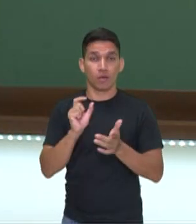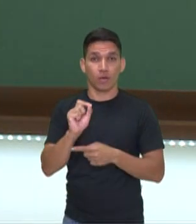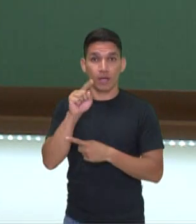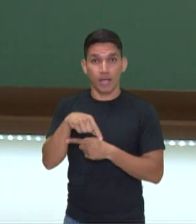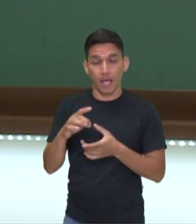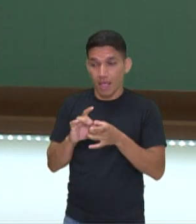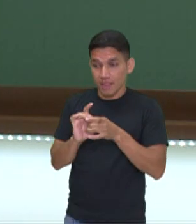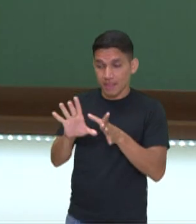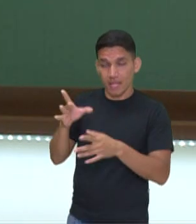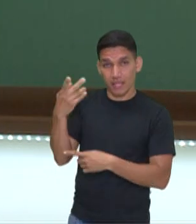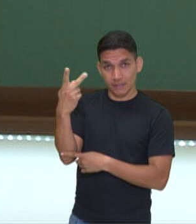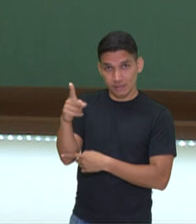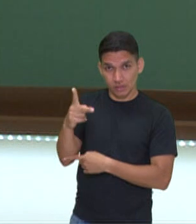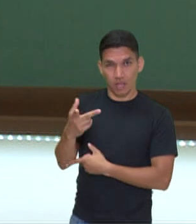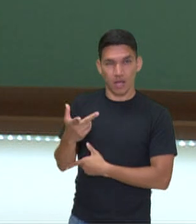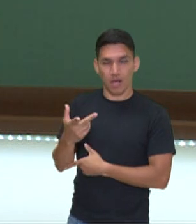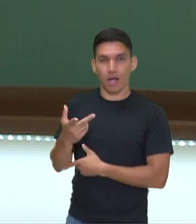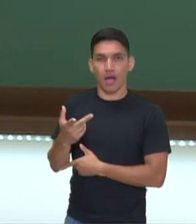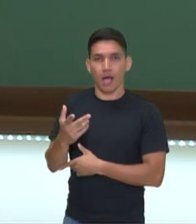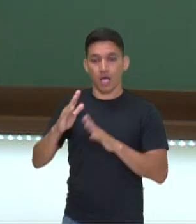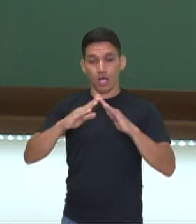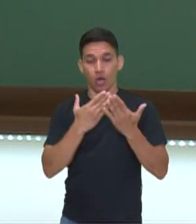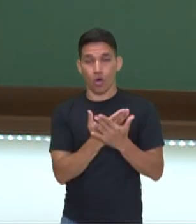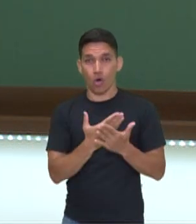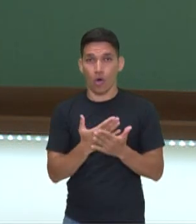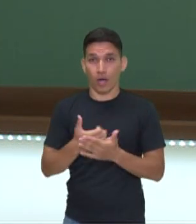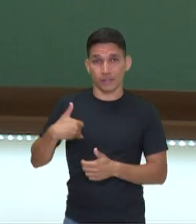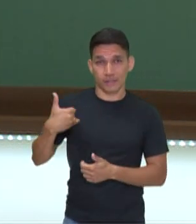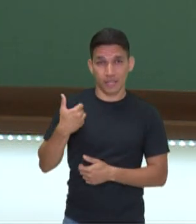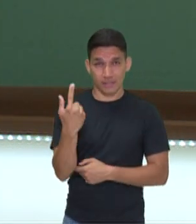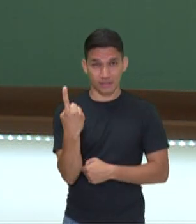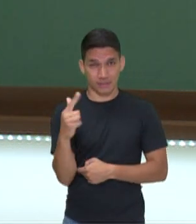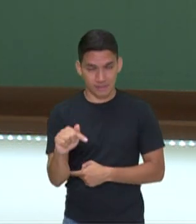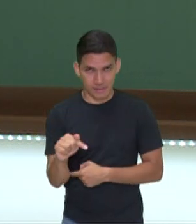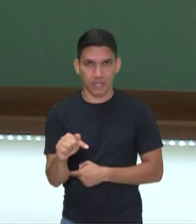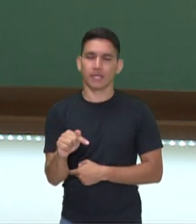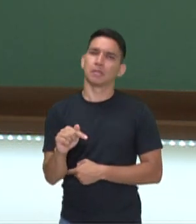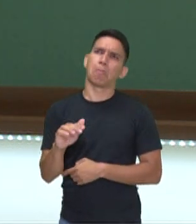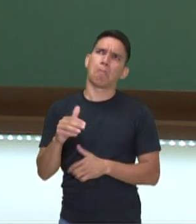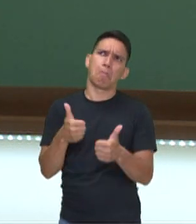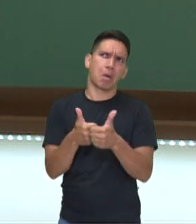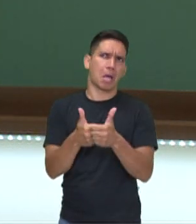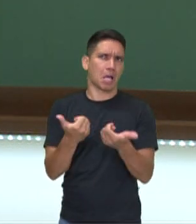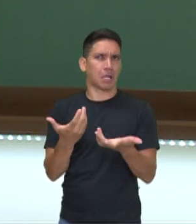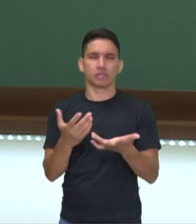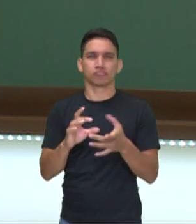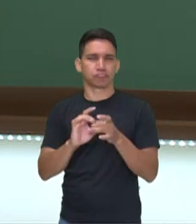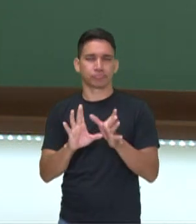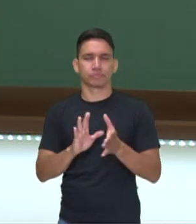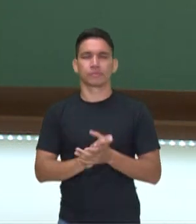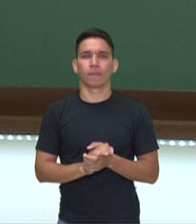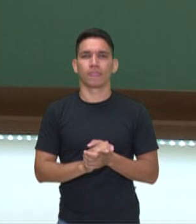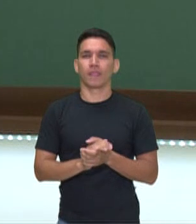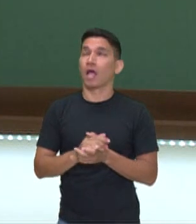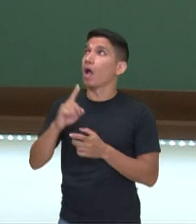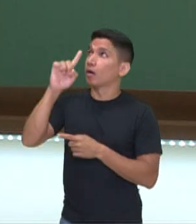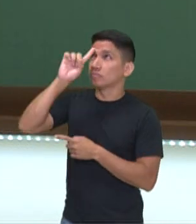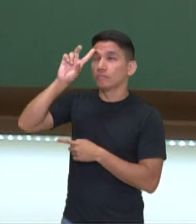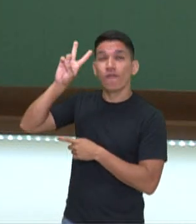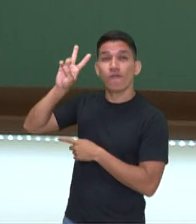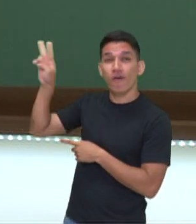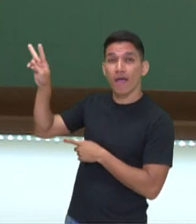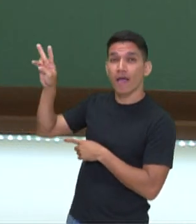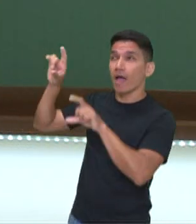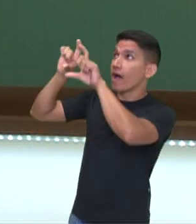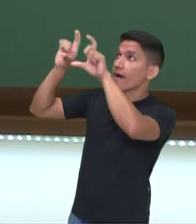dos 17 anos, mas você ainda tem muito a aprender. A ideia de permissão. Vou dar um tempinho para vocês responderem,